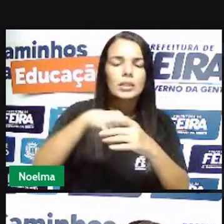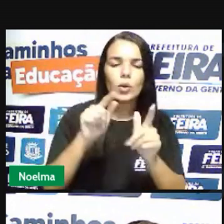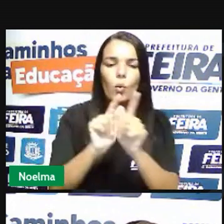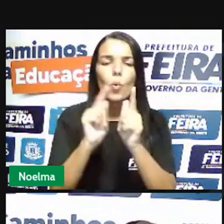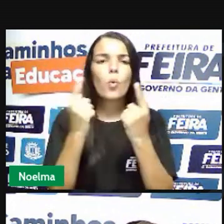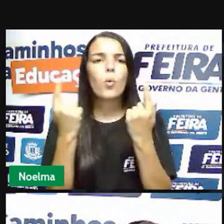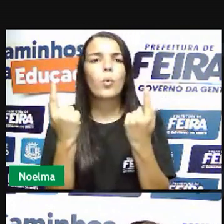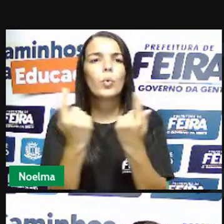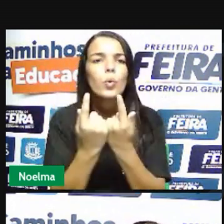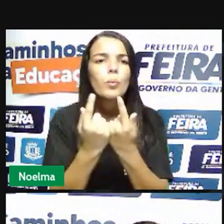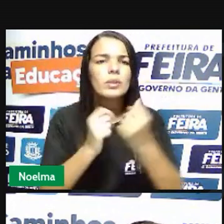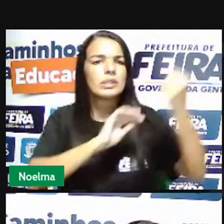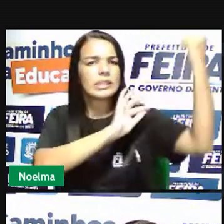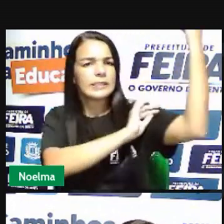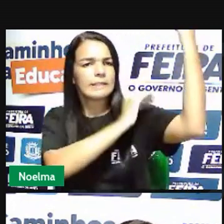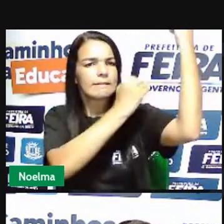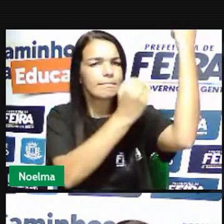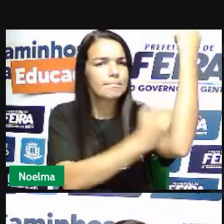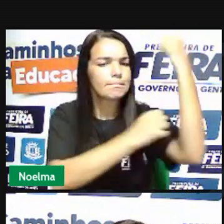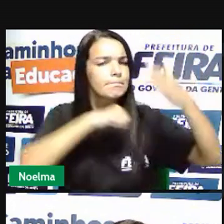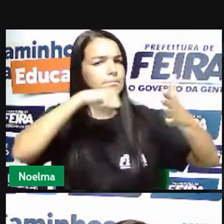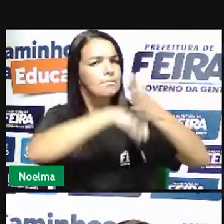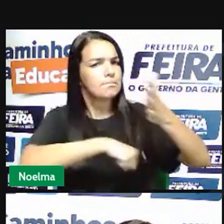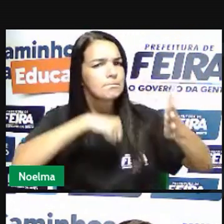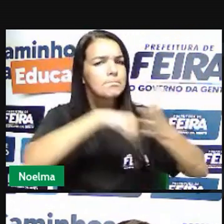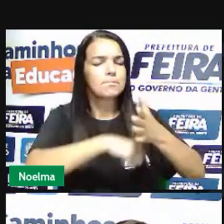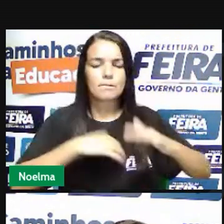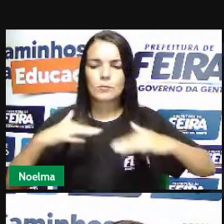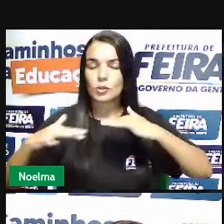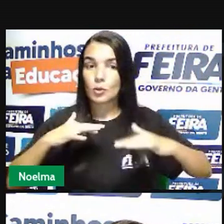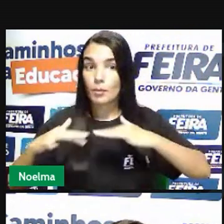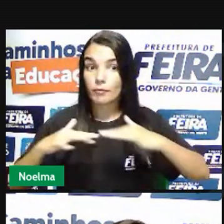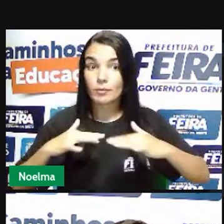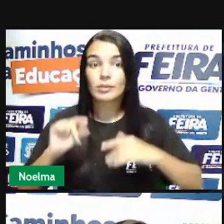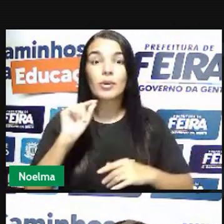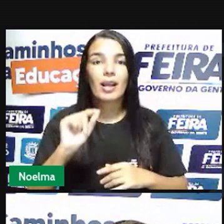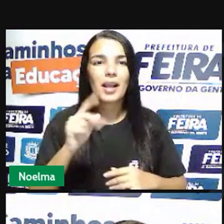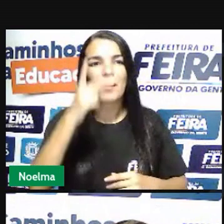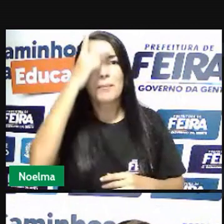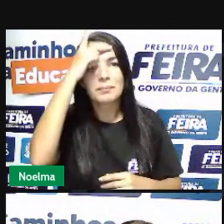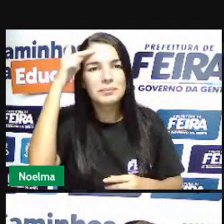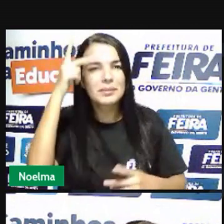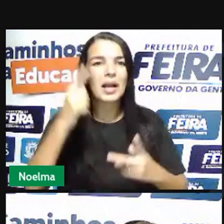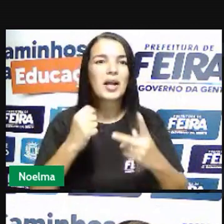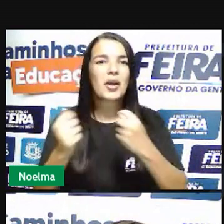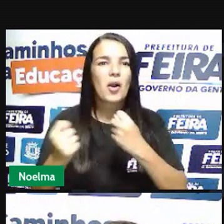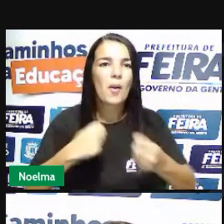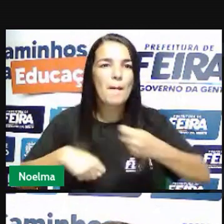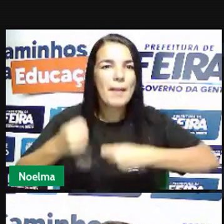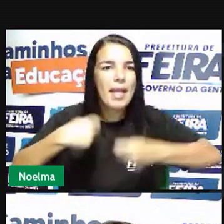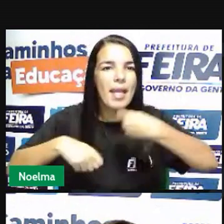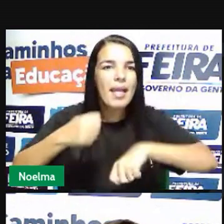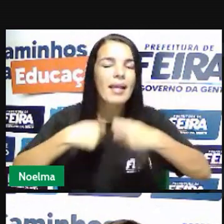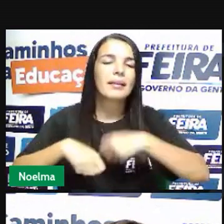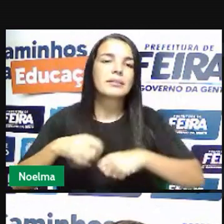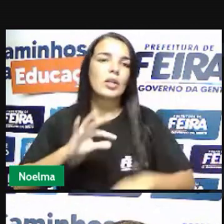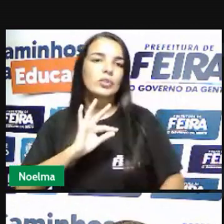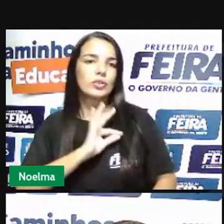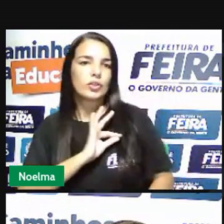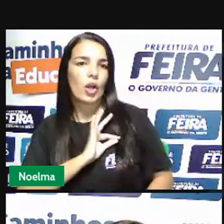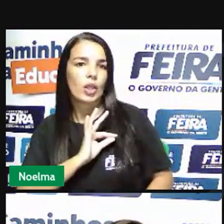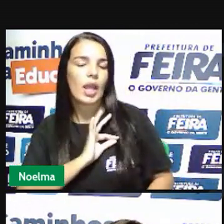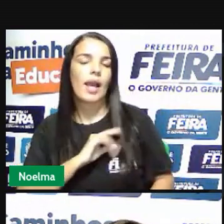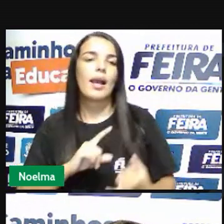ali das discussões sobre esse movimento, que eram os pequenos comerciantes, soldados, artesãos, alfaiates,